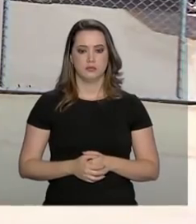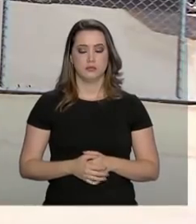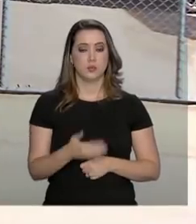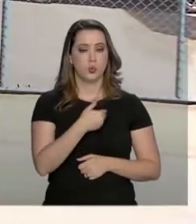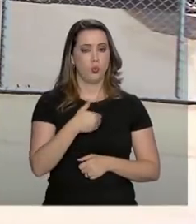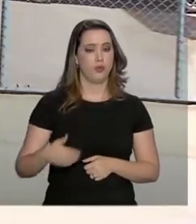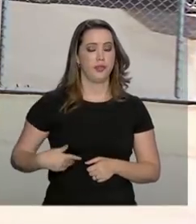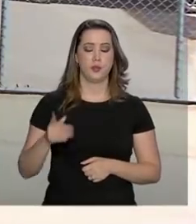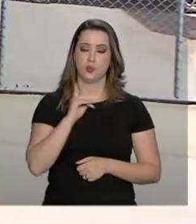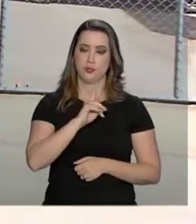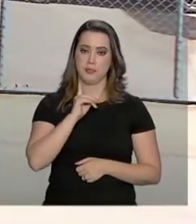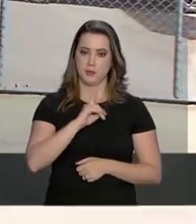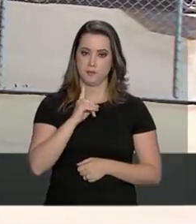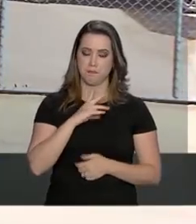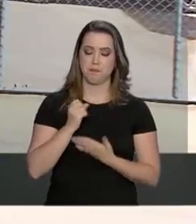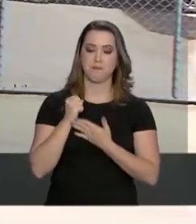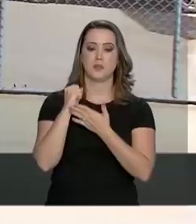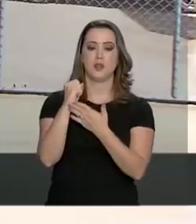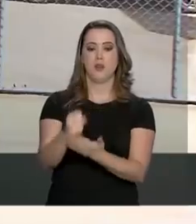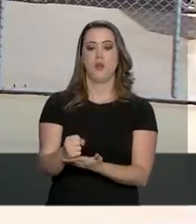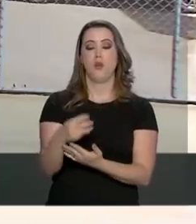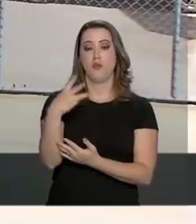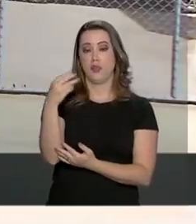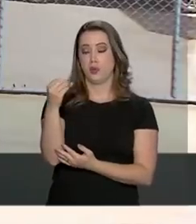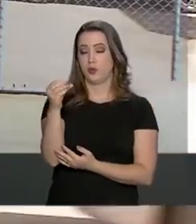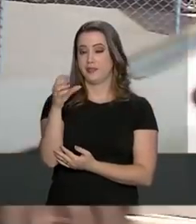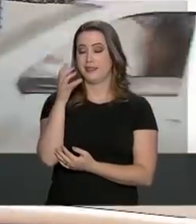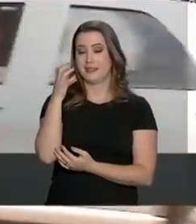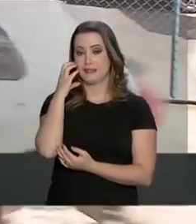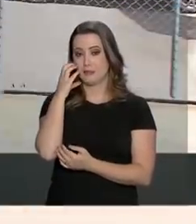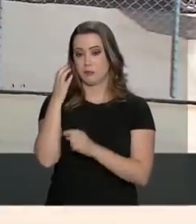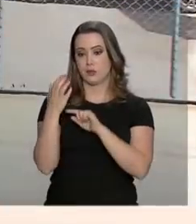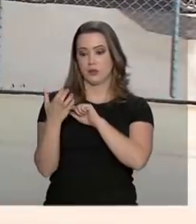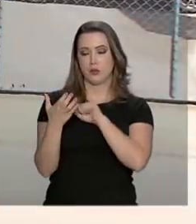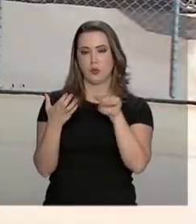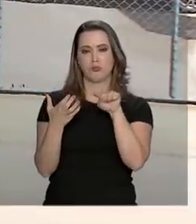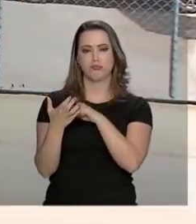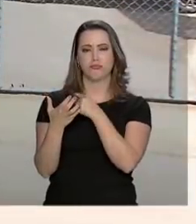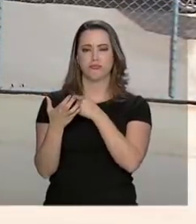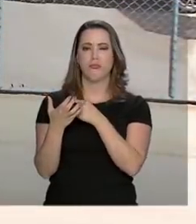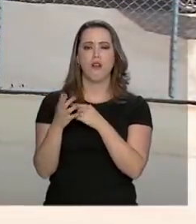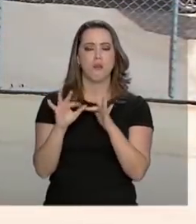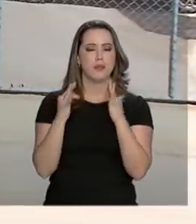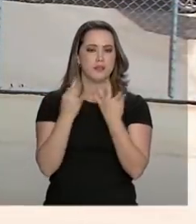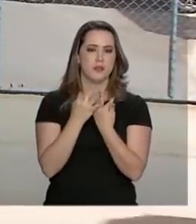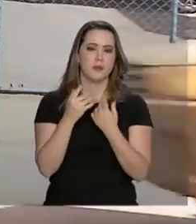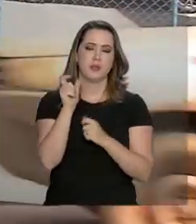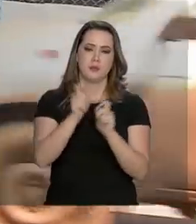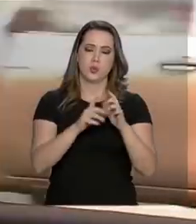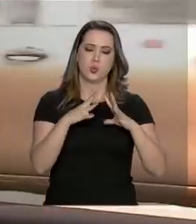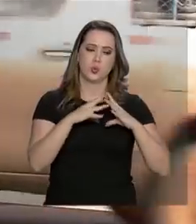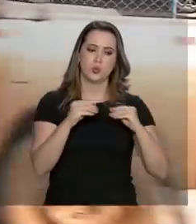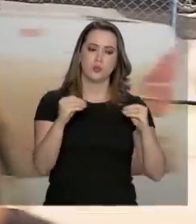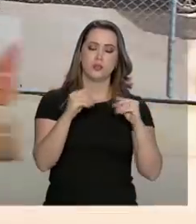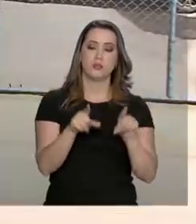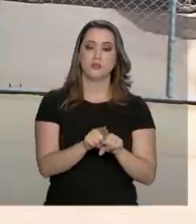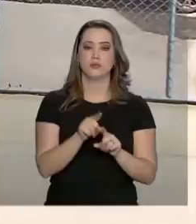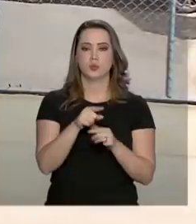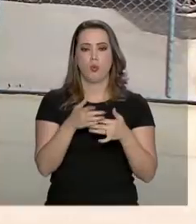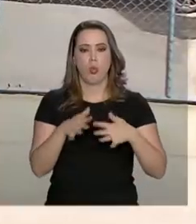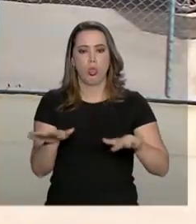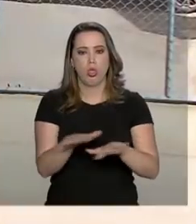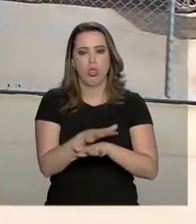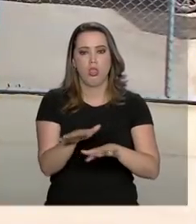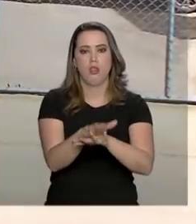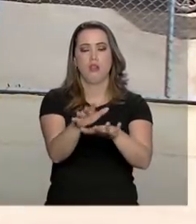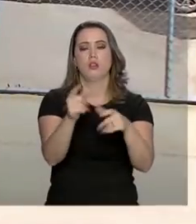O governo de Minas Gerais distribuiu 300 chips de telefone celular para as famílias com parentes desaparecidos no